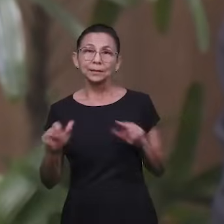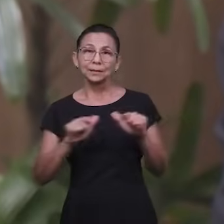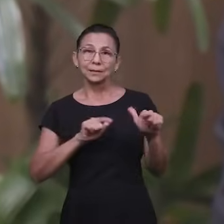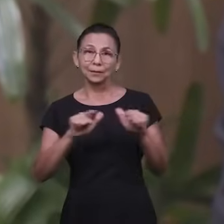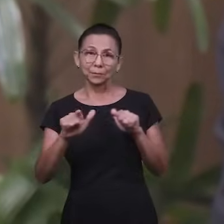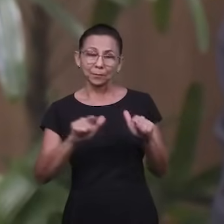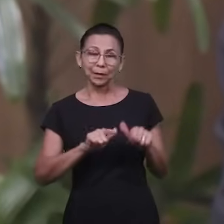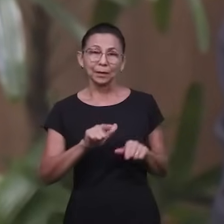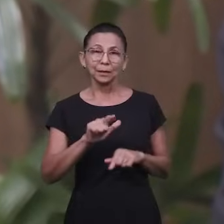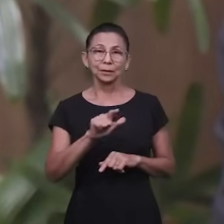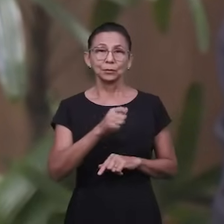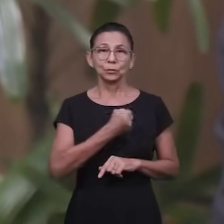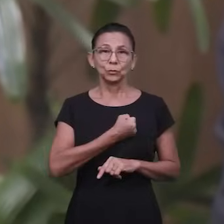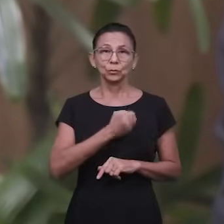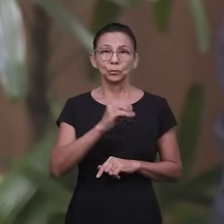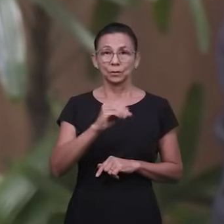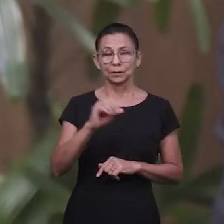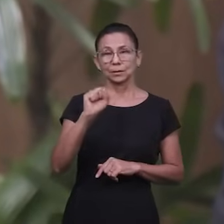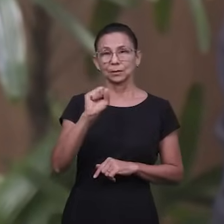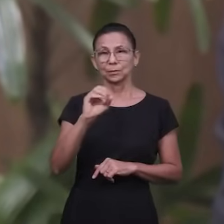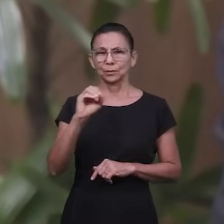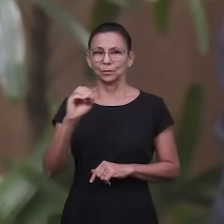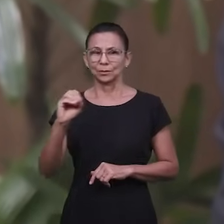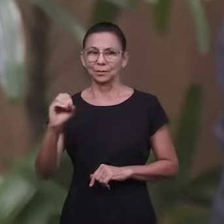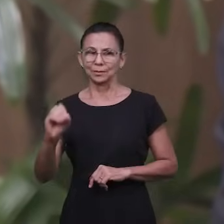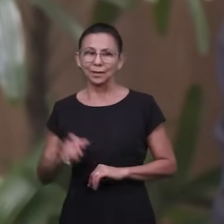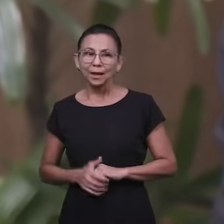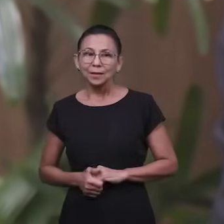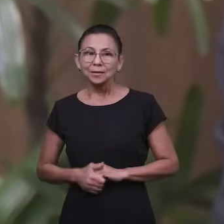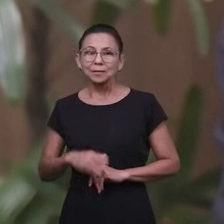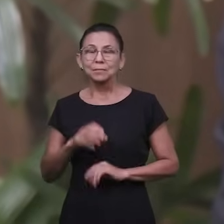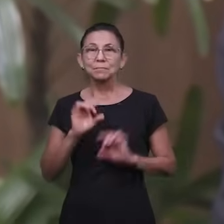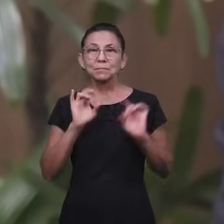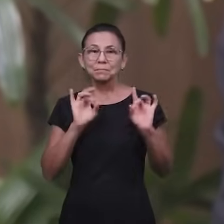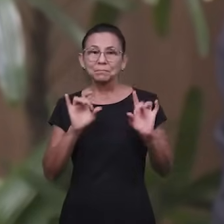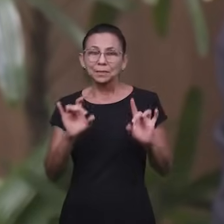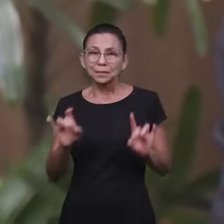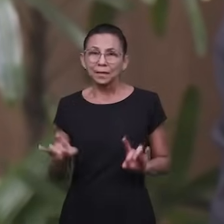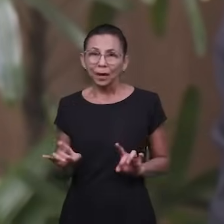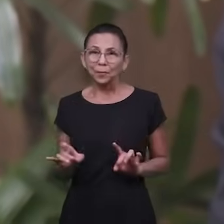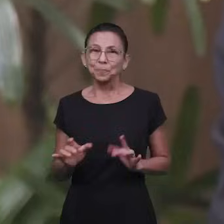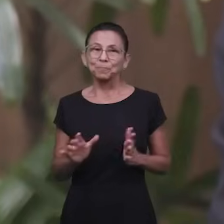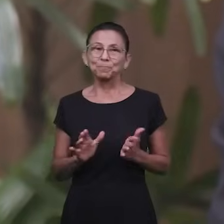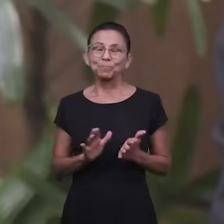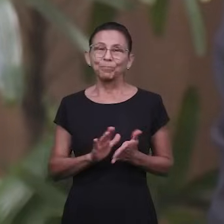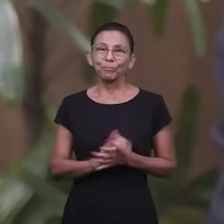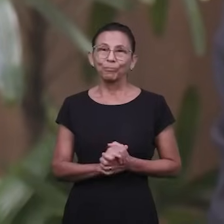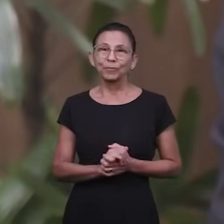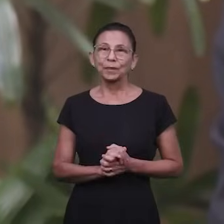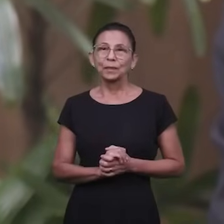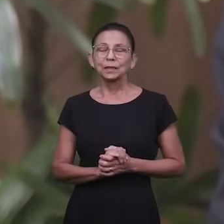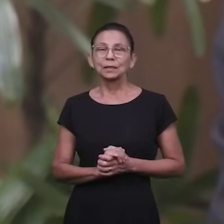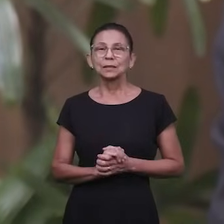palavra, aquilo que nós conversamos é aquilo que sai na palavra. Até eu falo assim, olha, o Senhor está